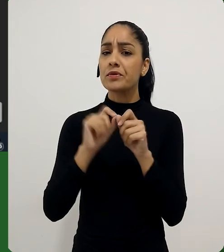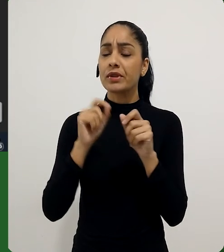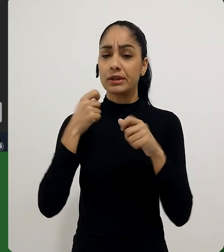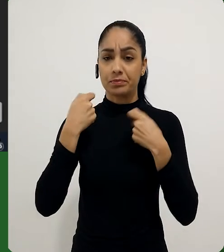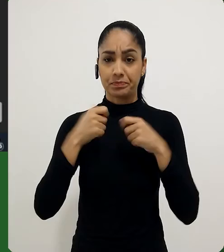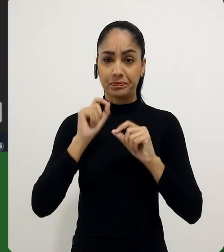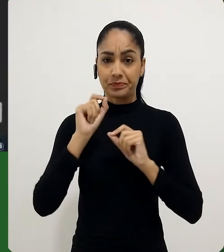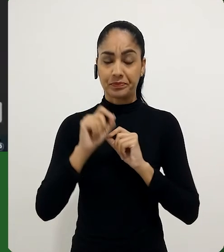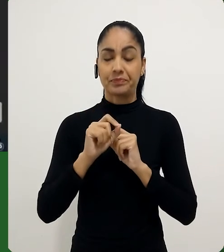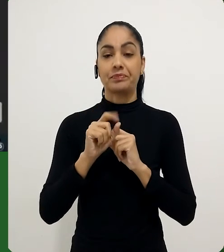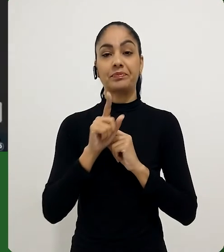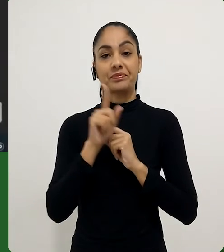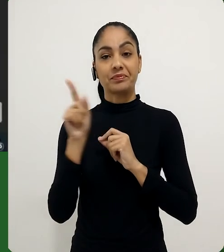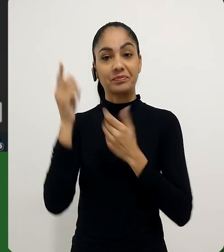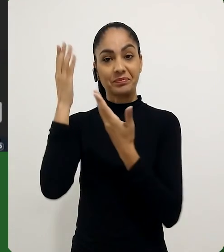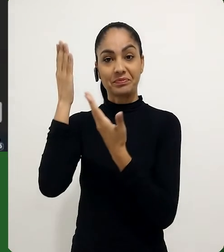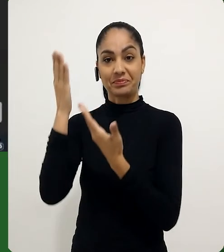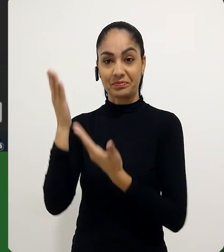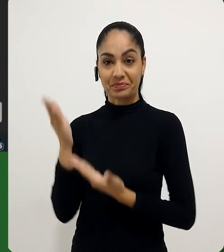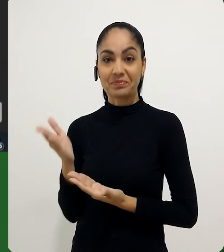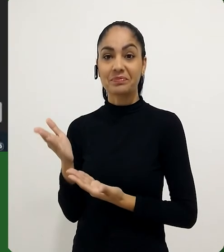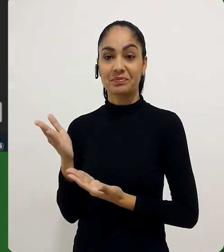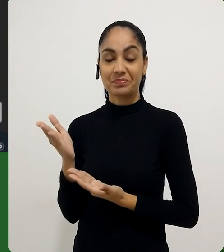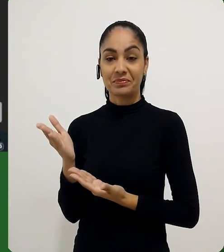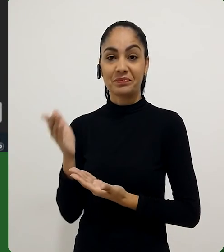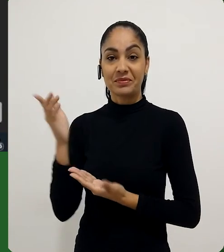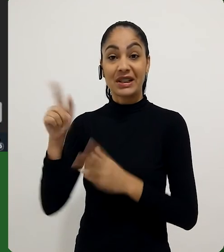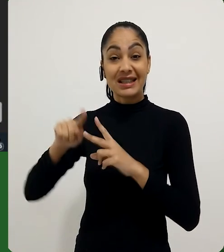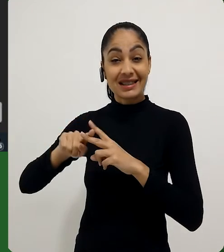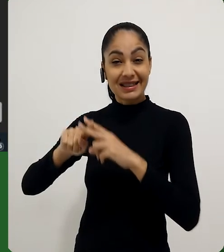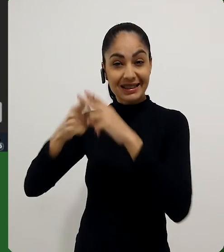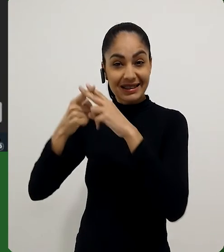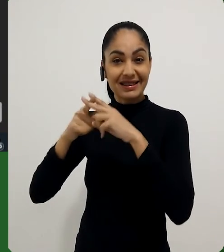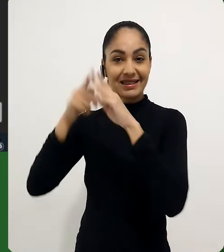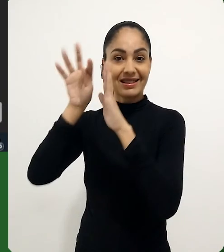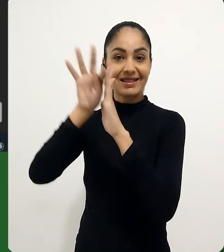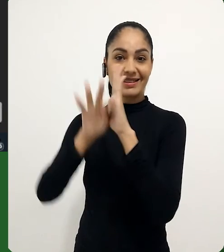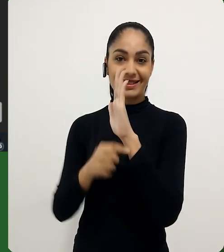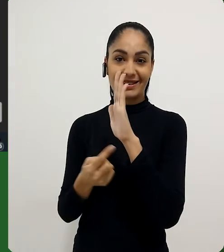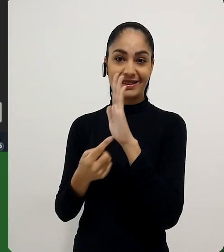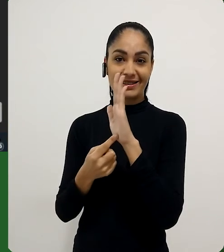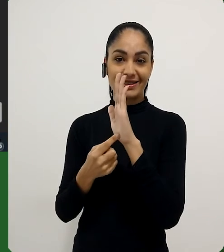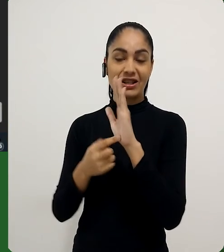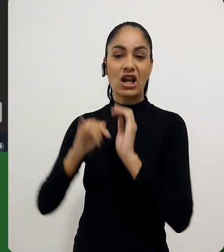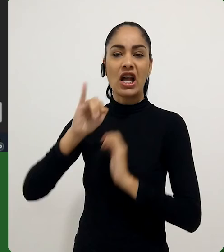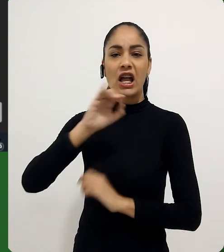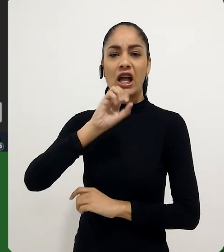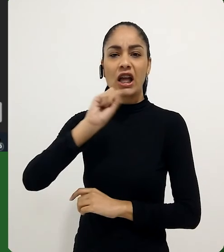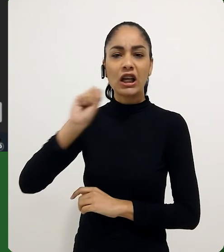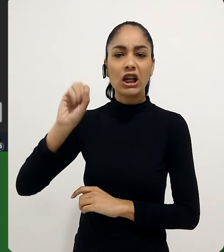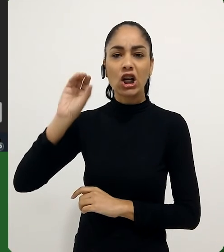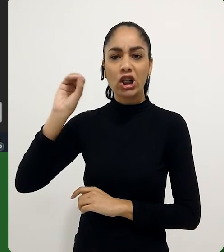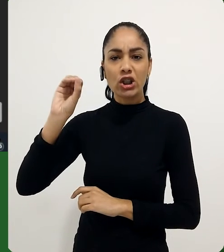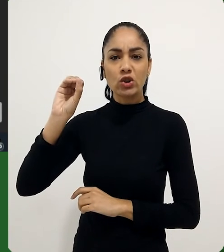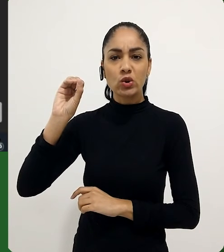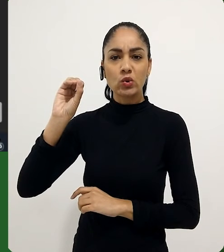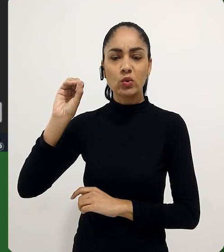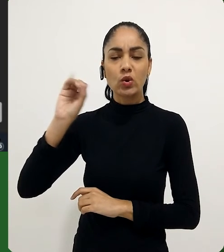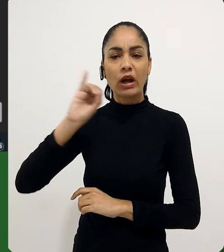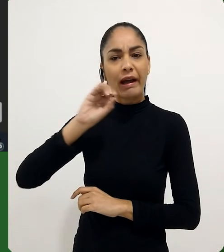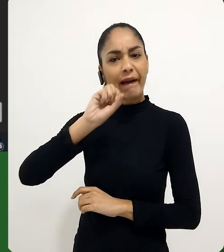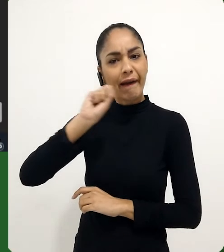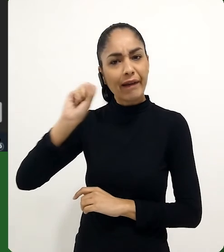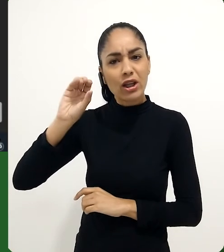vamos voltar aqui, ó, o que que vocês devem fazer, né? Então aqui, ó, Maria, ponha isso lá fora em qualquer parte, né? Isso o